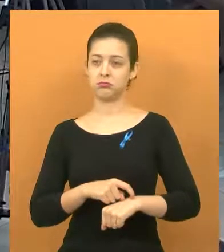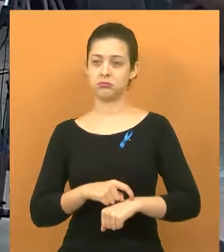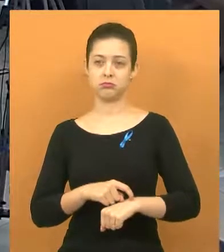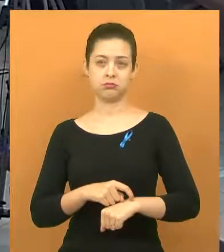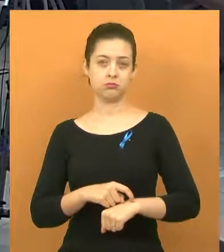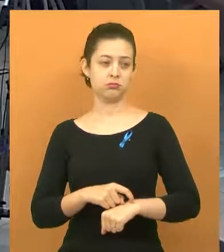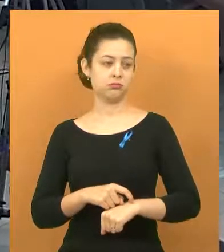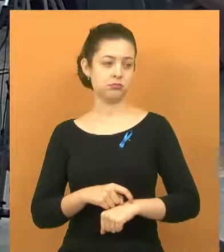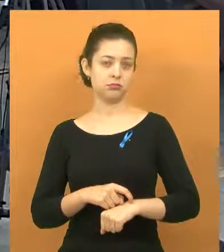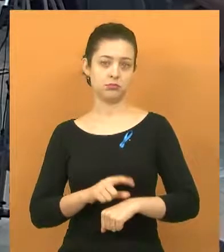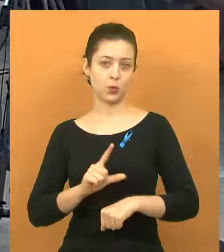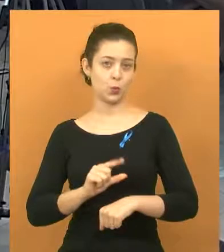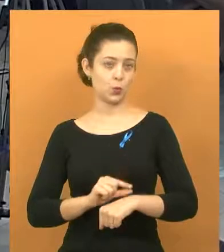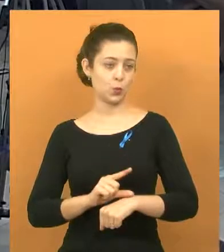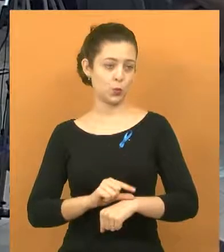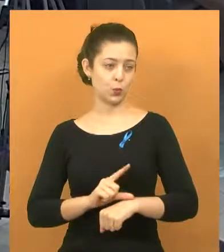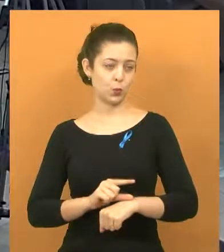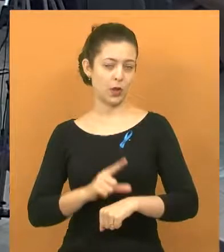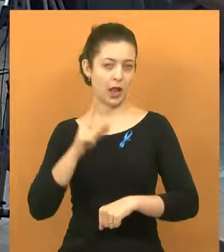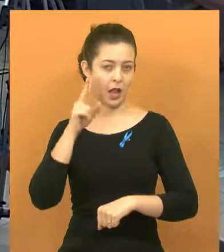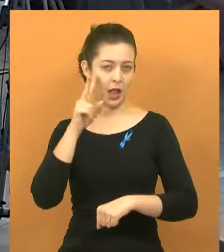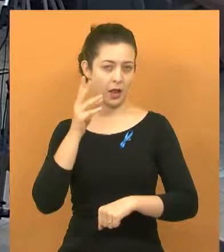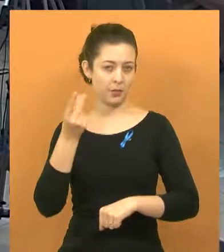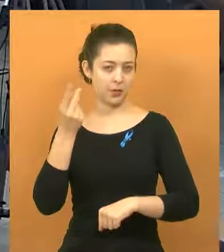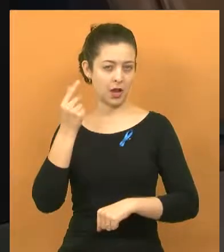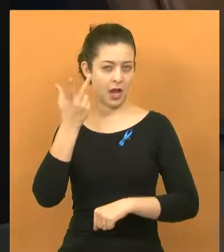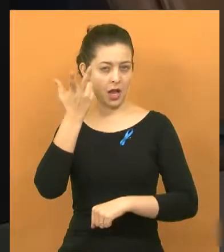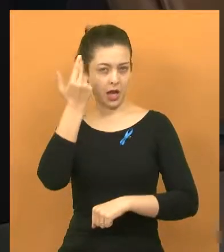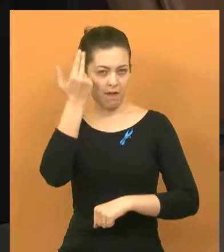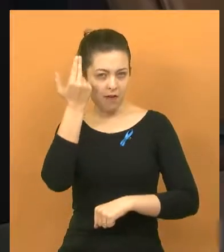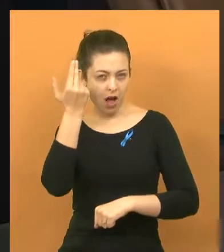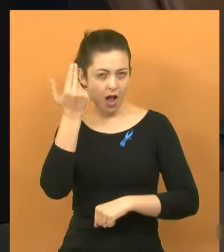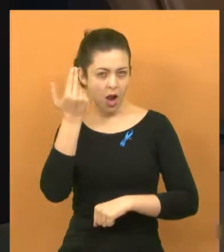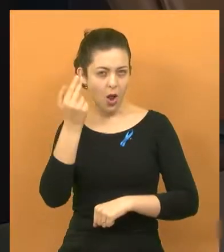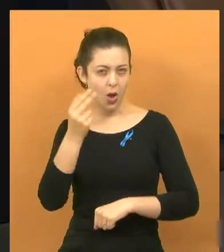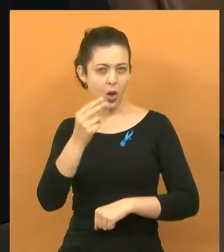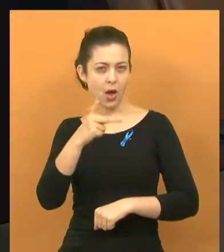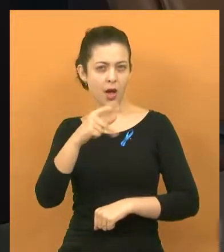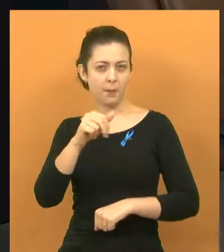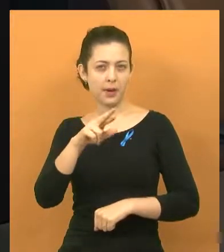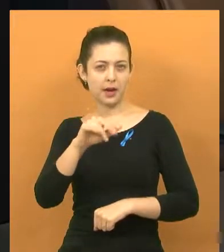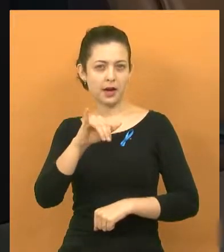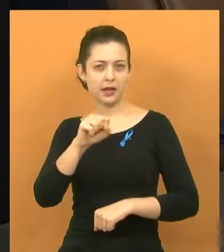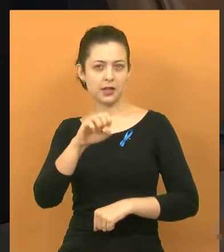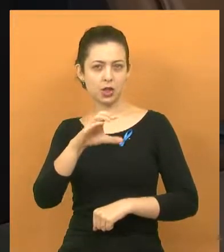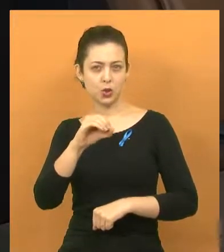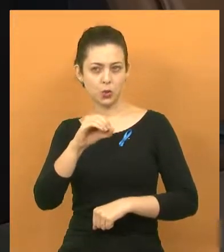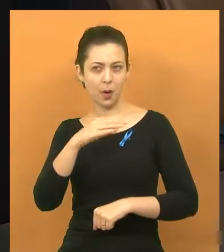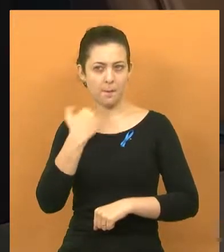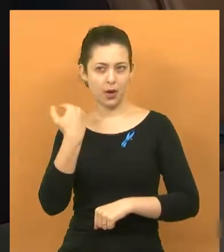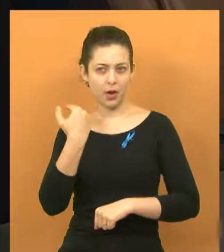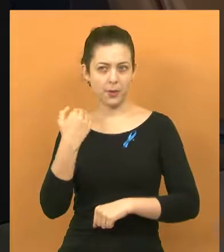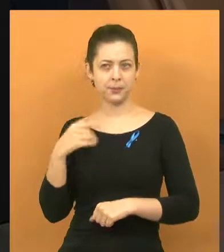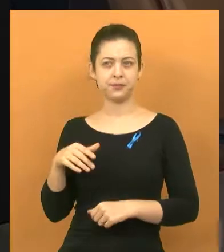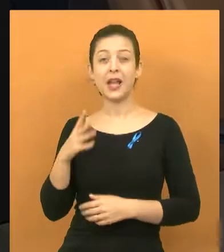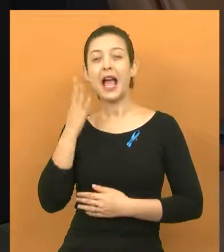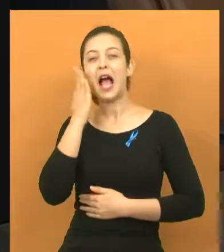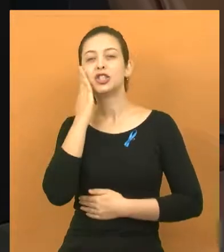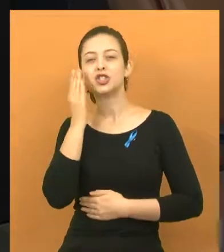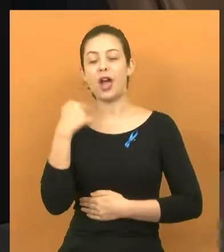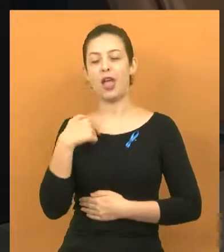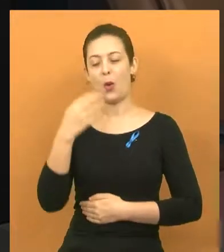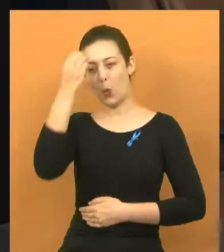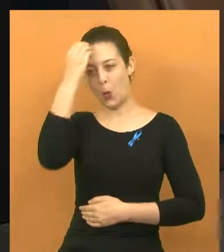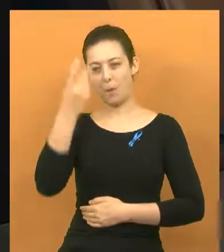problema. Mas deixa eu te falar uma coisa. Lembra daquela morte do cavalo que aconteceu no meu bairro, no Jardim Paraíso, né? A entrada Hoje, lá. eles lá acham, Lucimar, que eu que